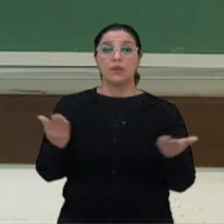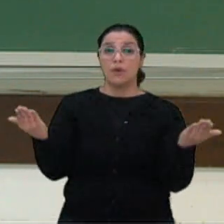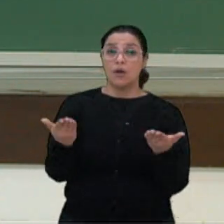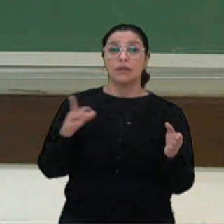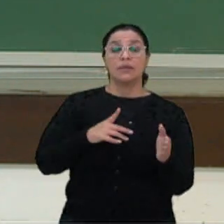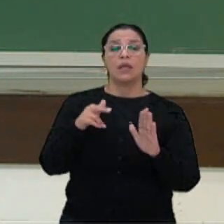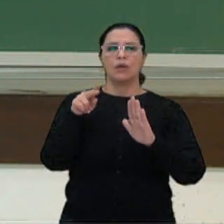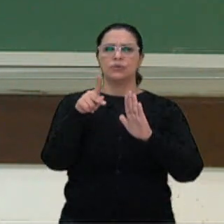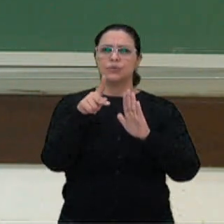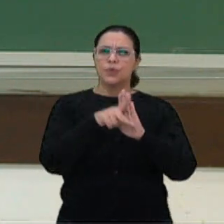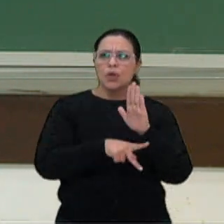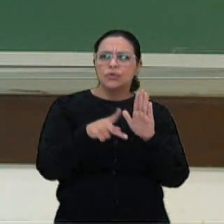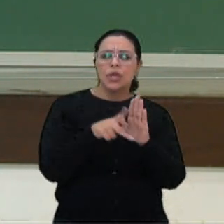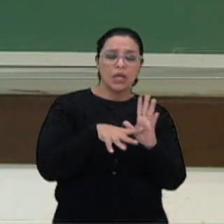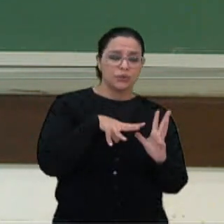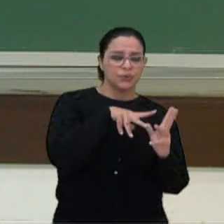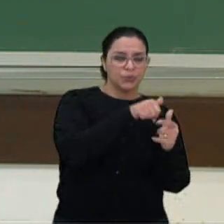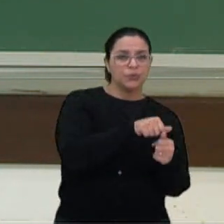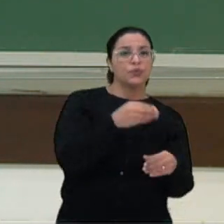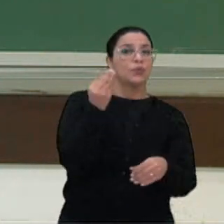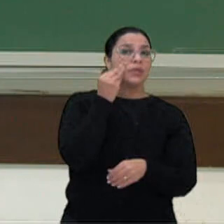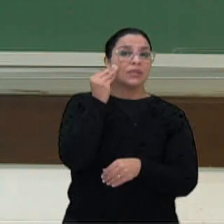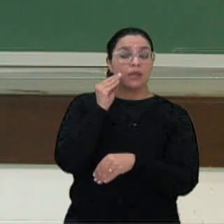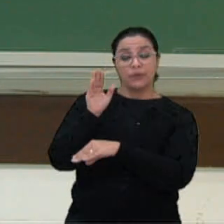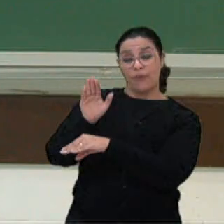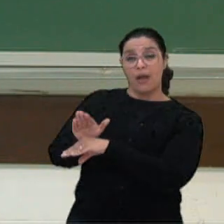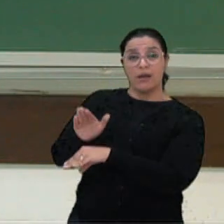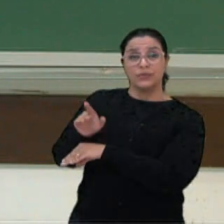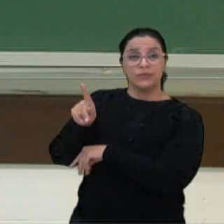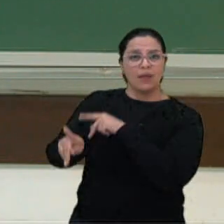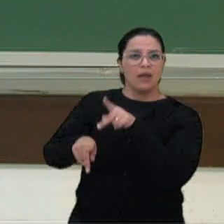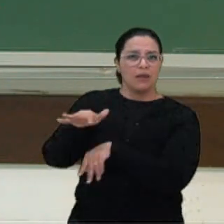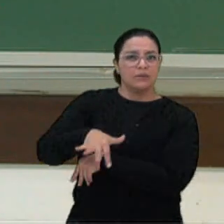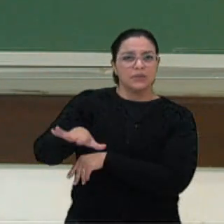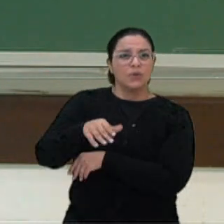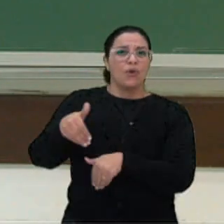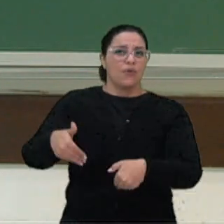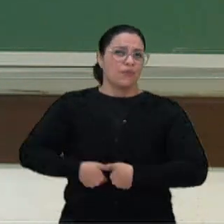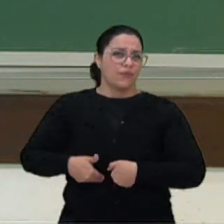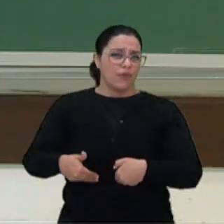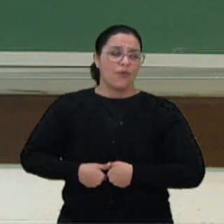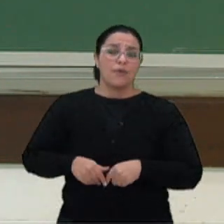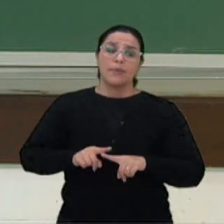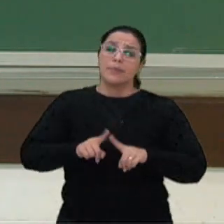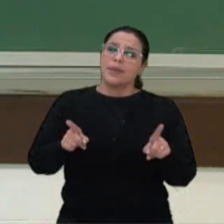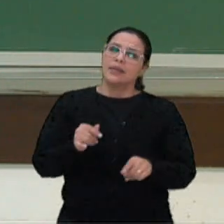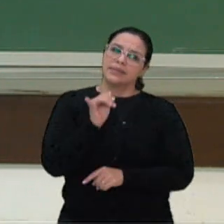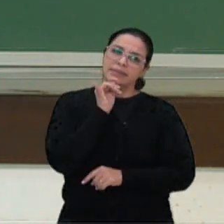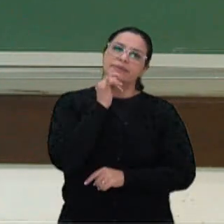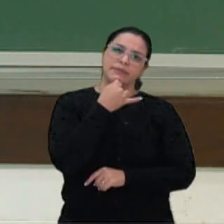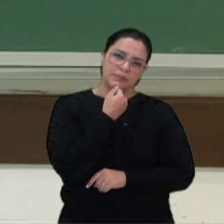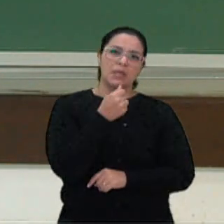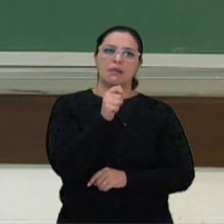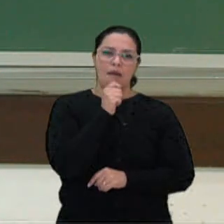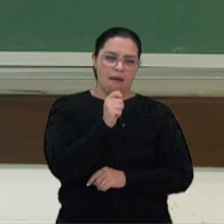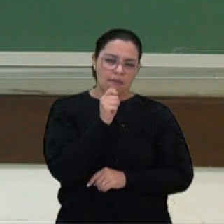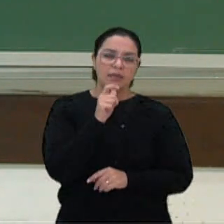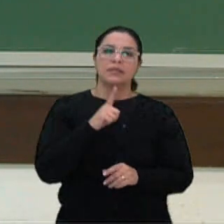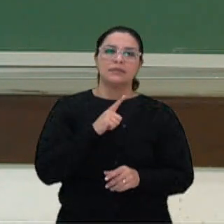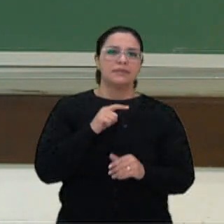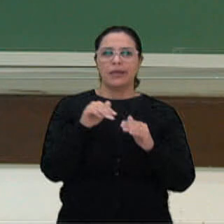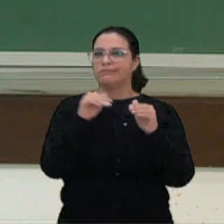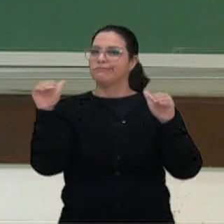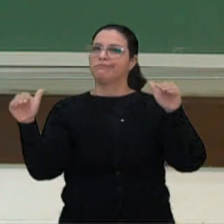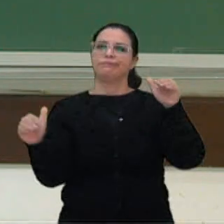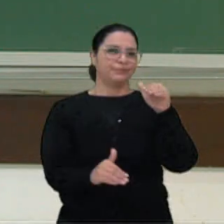Existem programas mundiais aí que tentam minimizar essa situação da fome no mundo, né? Mas, infelizmente, ainda há muita